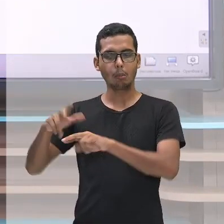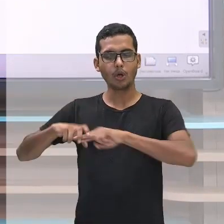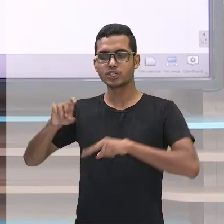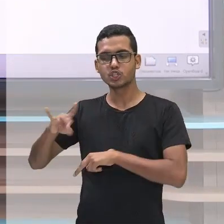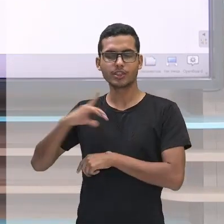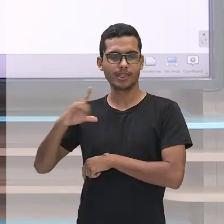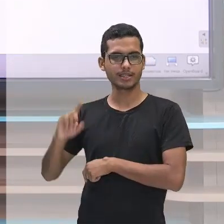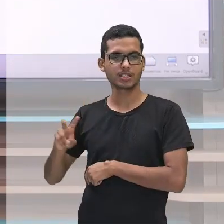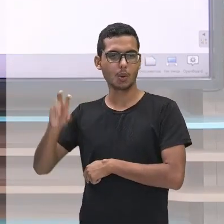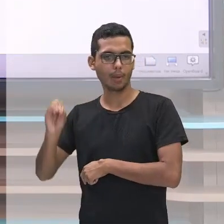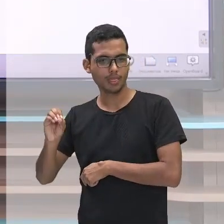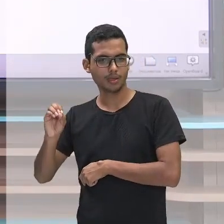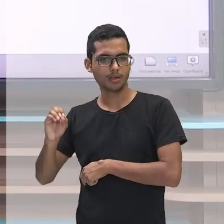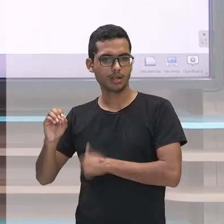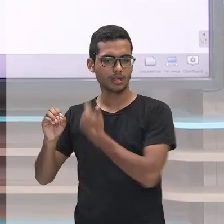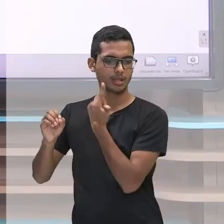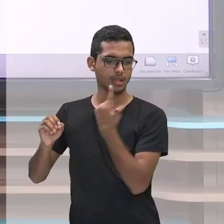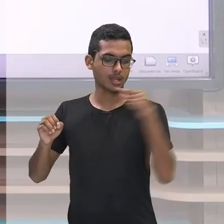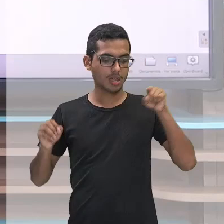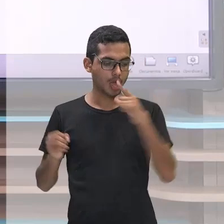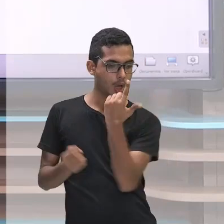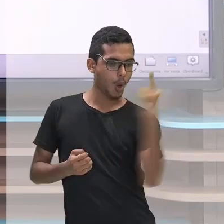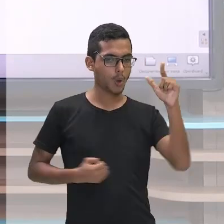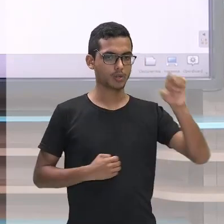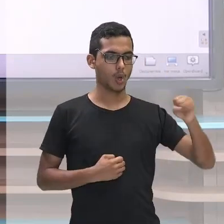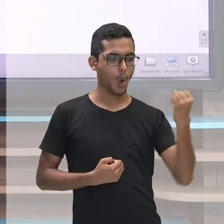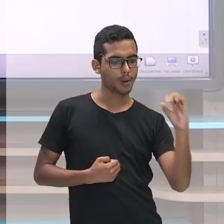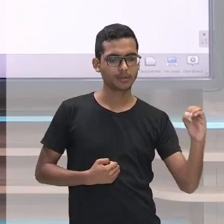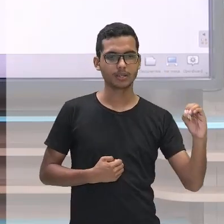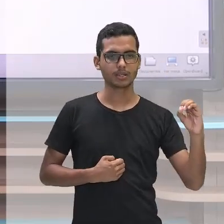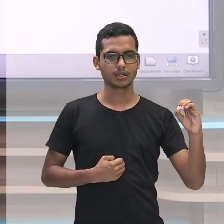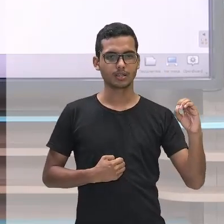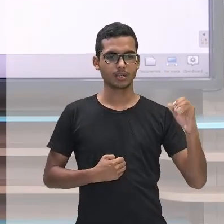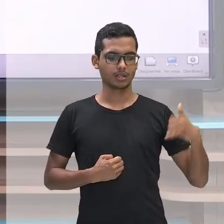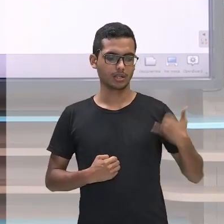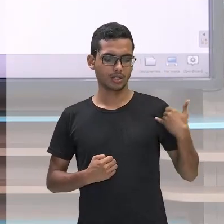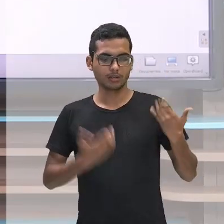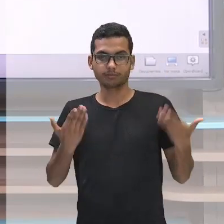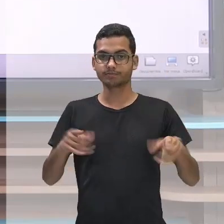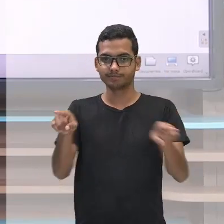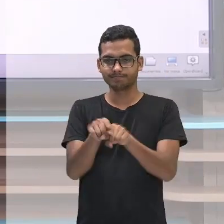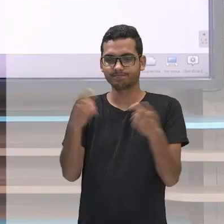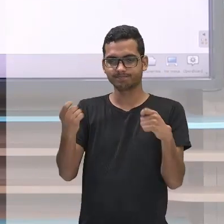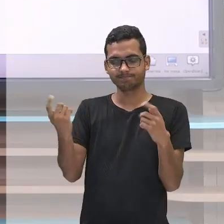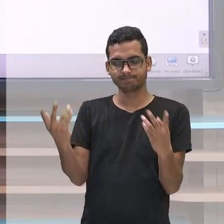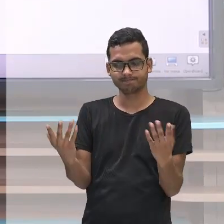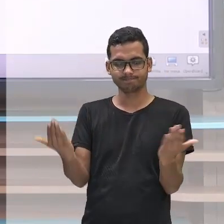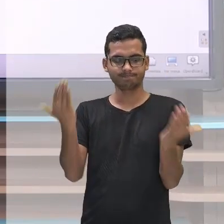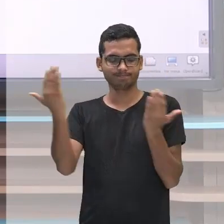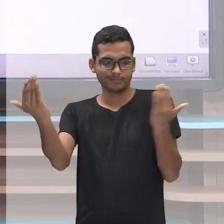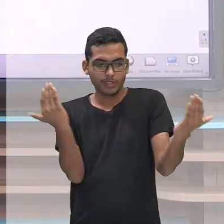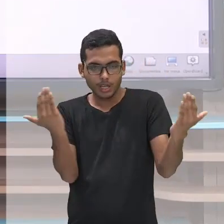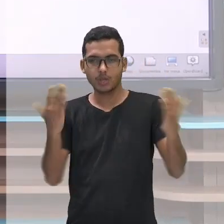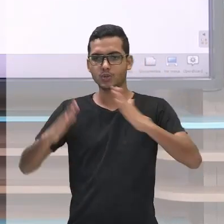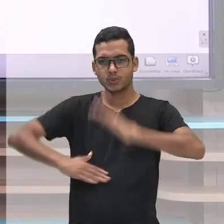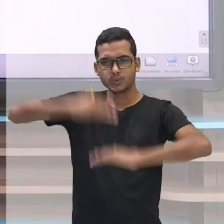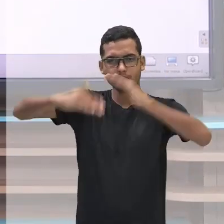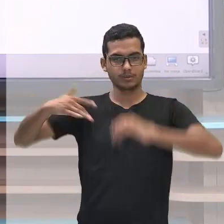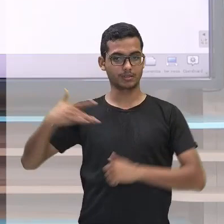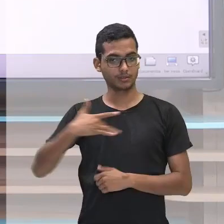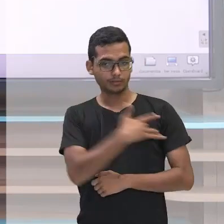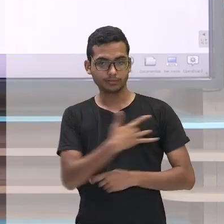cidade X. Então, a gente tem aí que observar como é que está ali o desenvolvimento da saúde, se